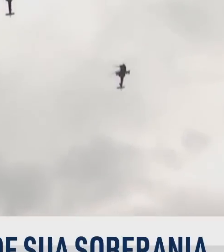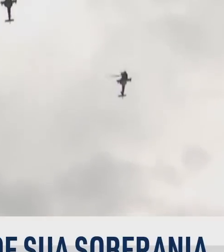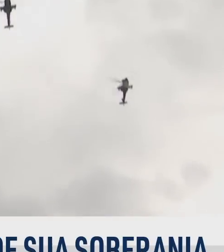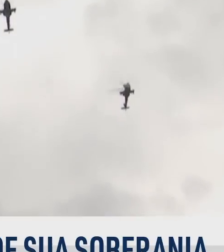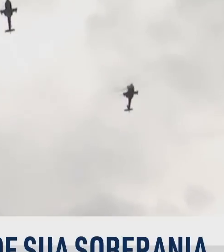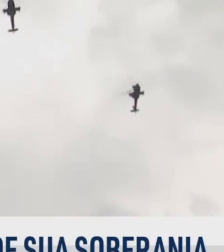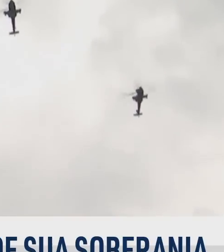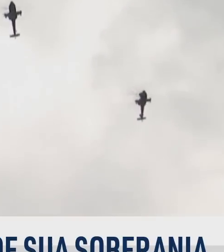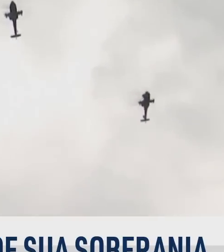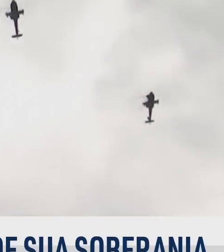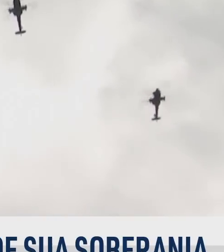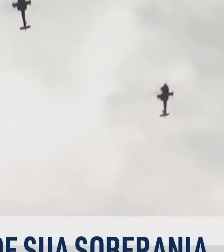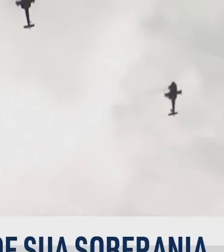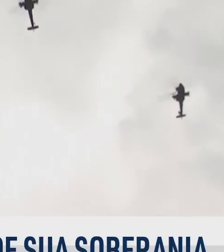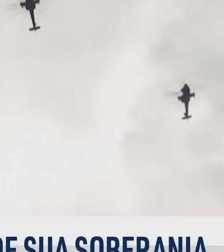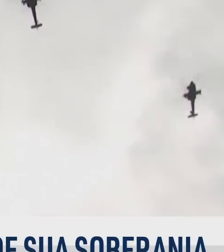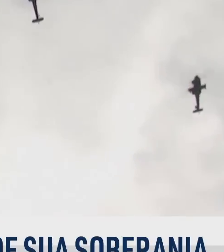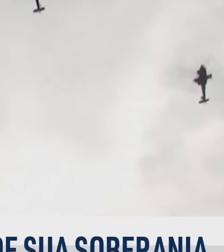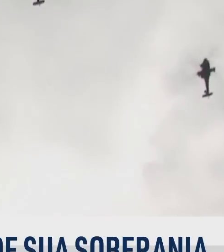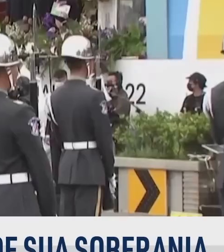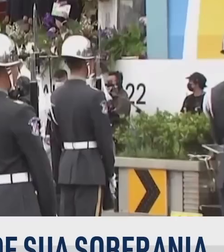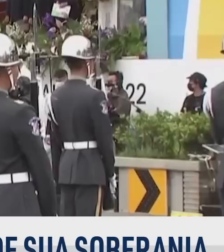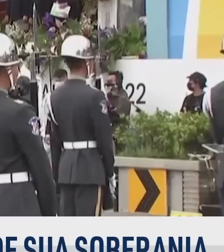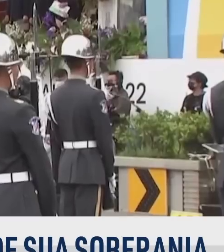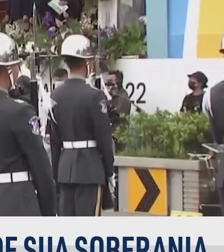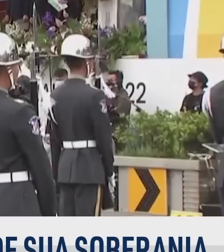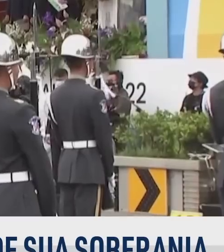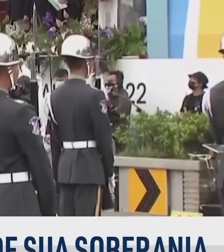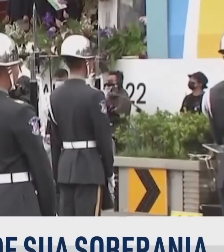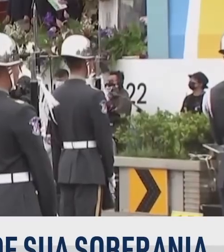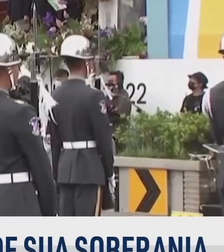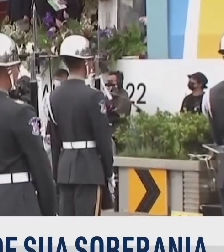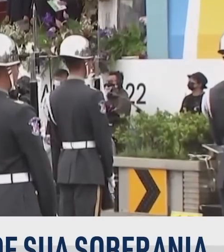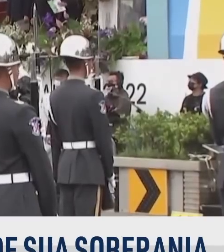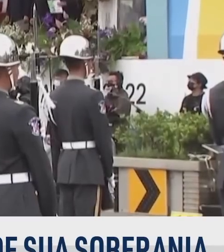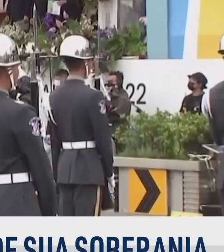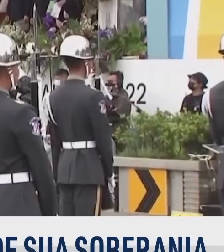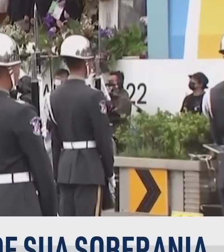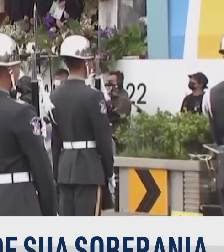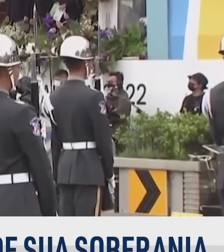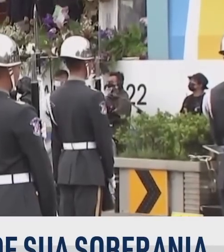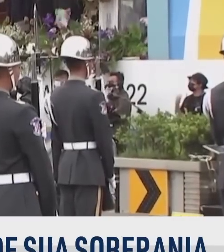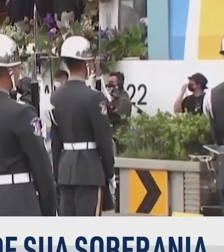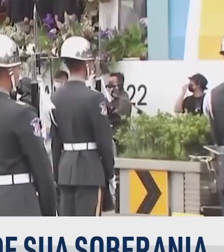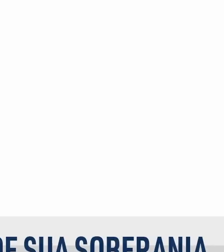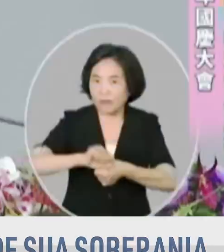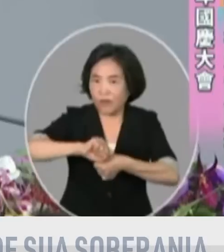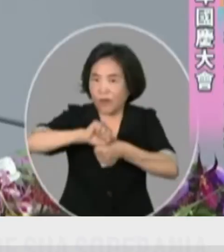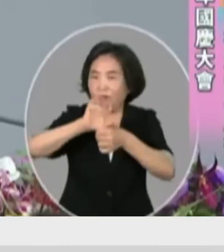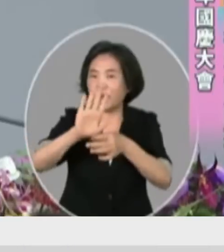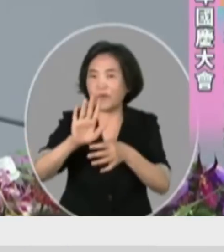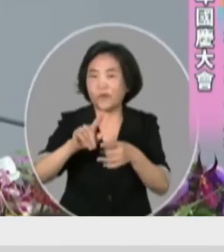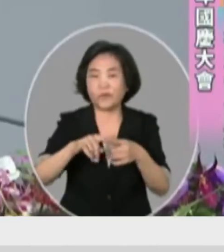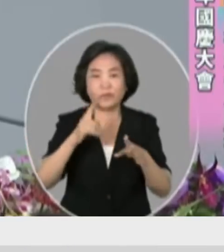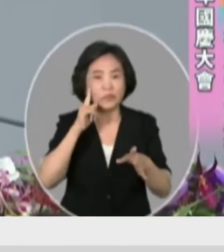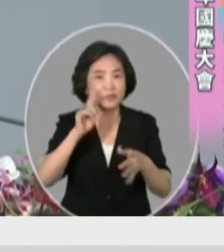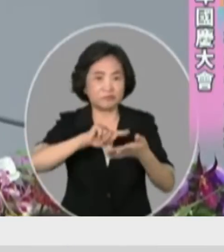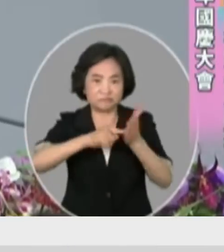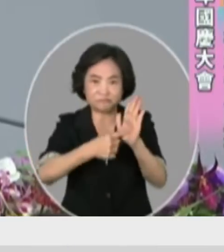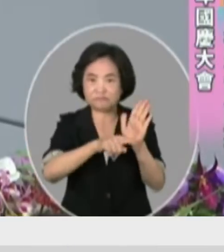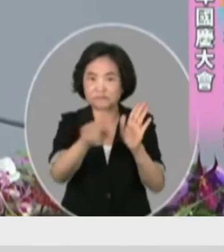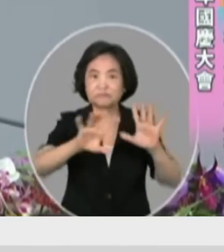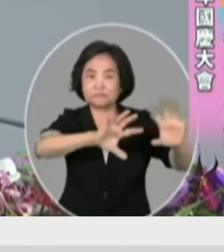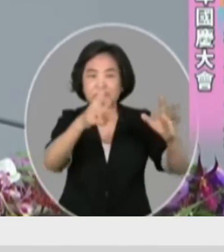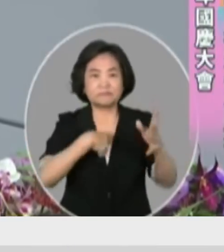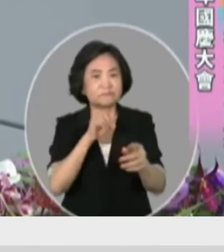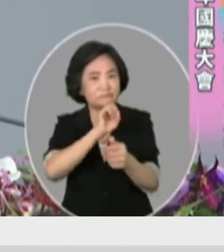democráticas do país seria desfavorável para as democracias não solar mas ao redor de todo mundo usaríamos Nossas